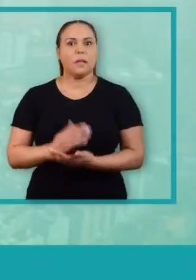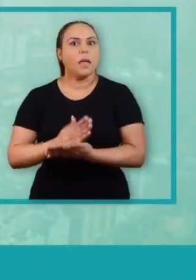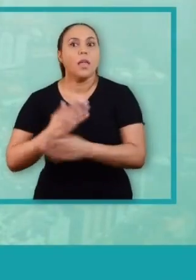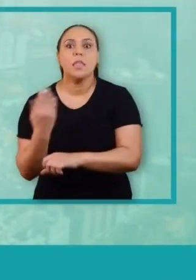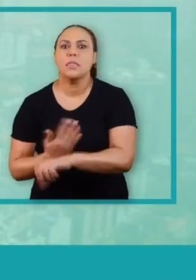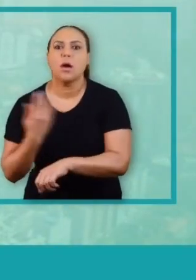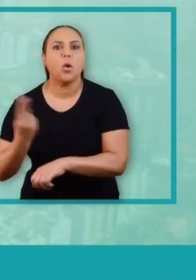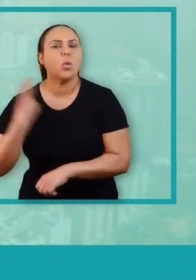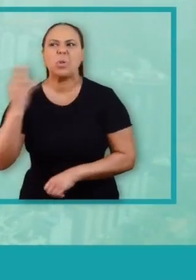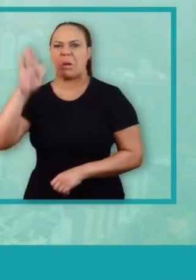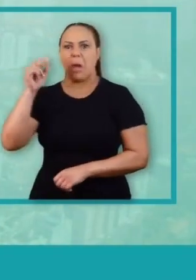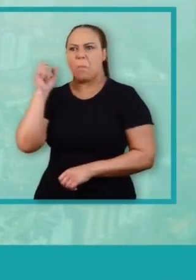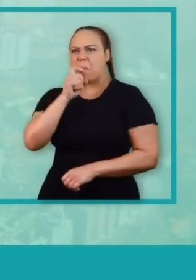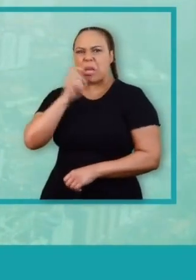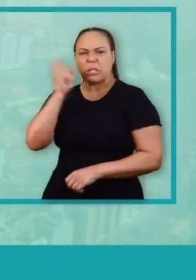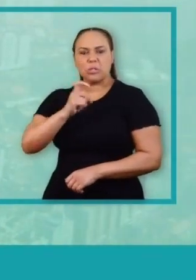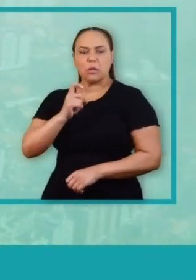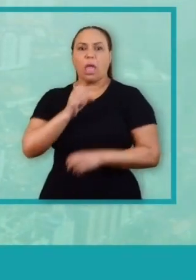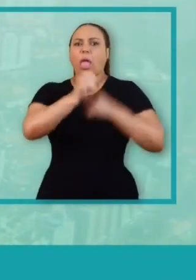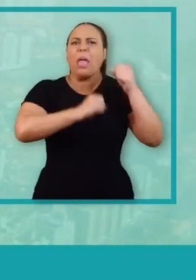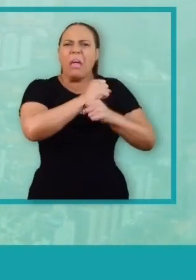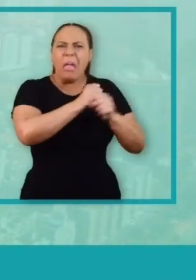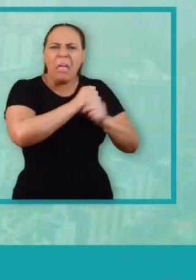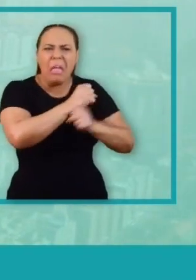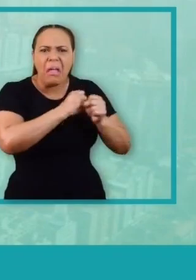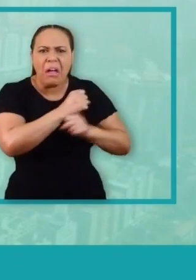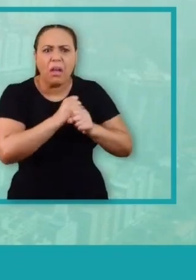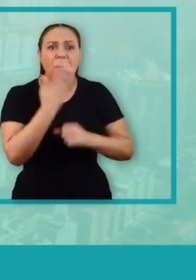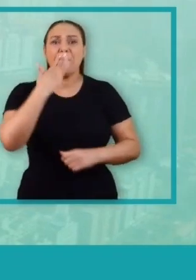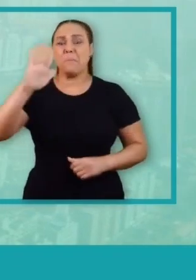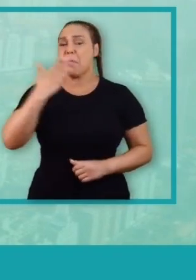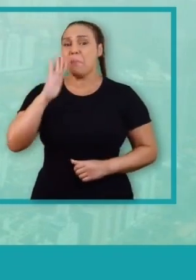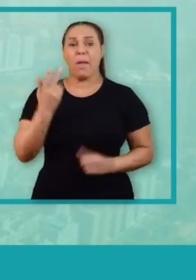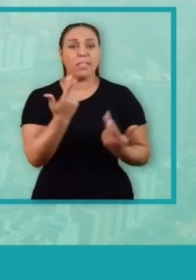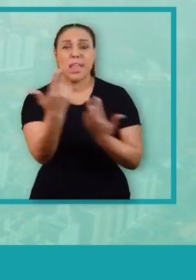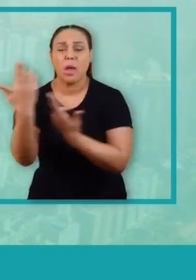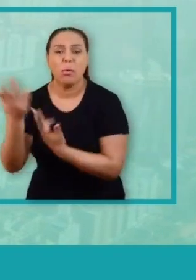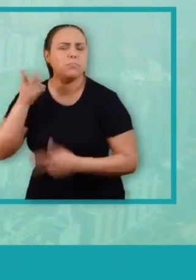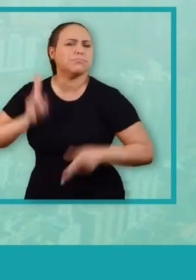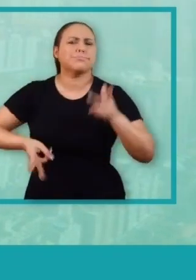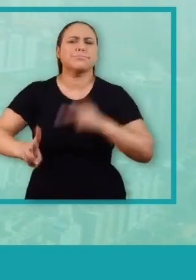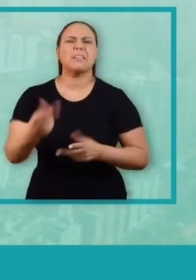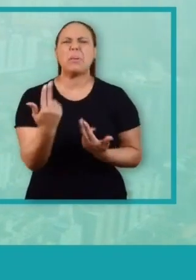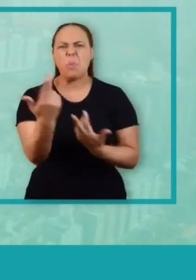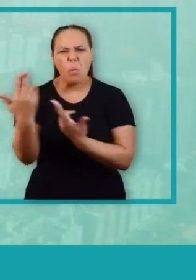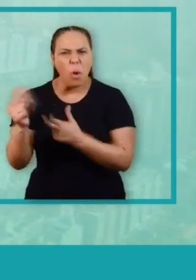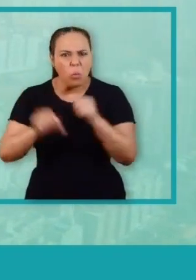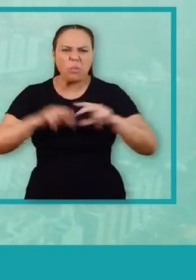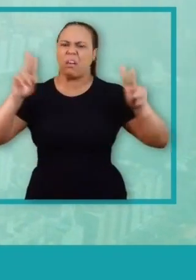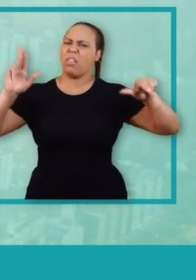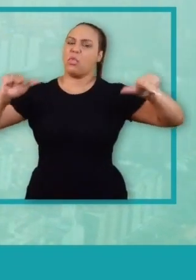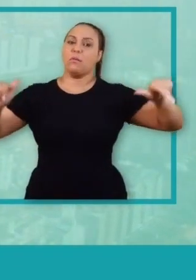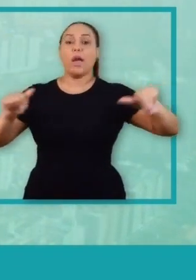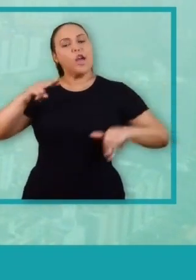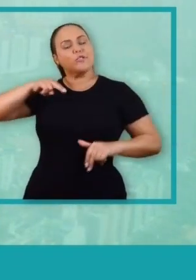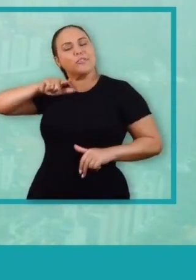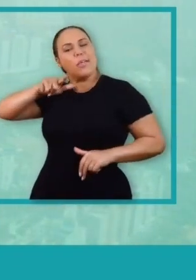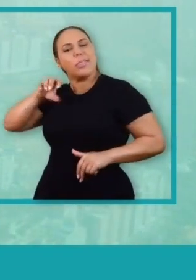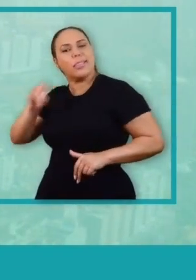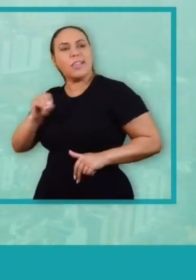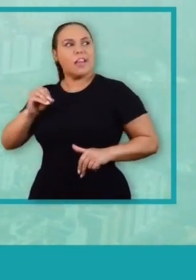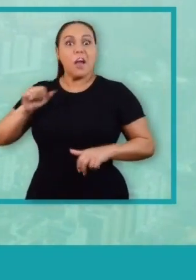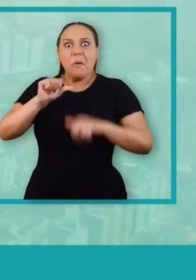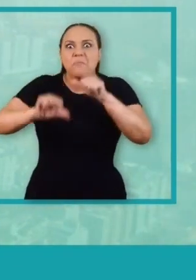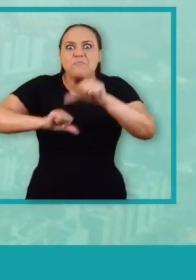Chega de candidatos oportunistas. Entra ano e sai ano, as promessas vazias continuam as mesmas. Sou Nando Pinheiro,